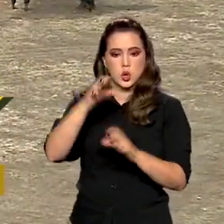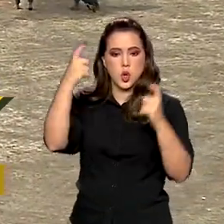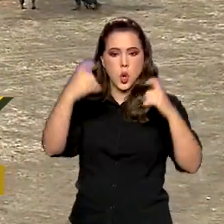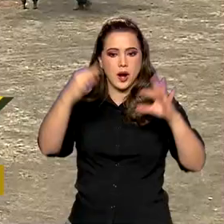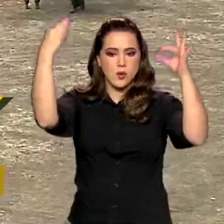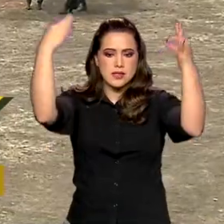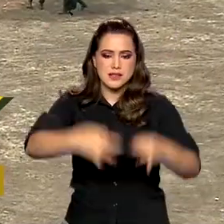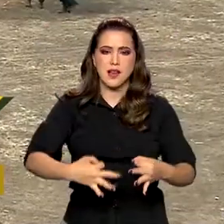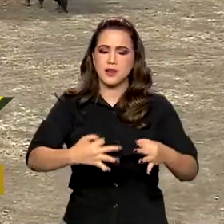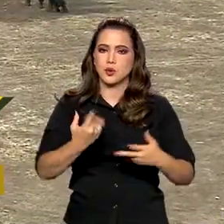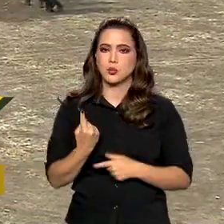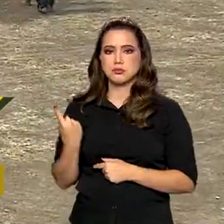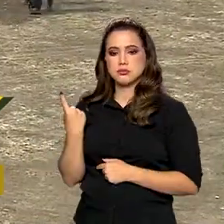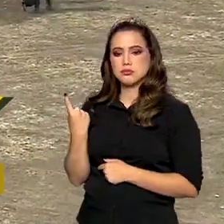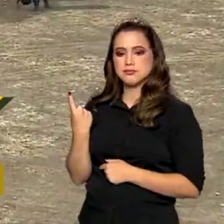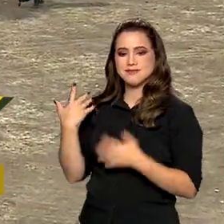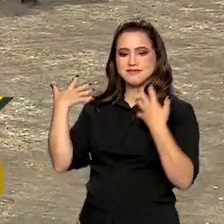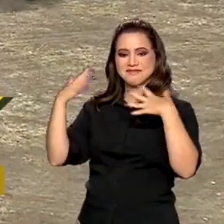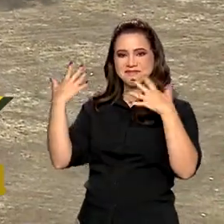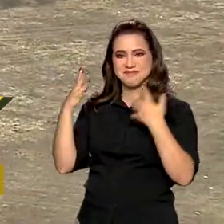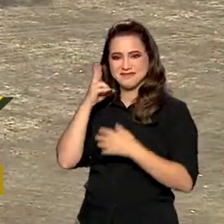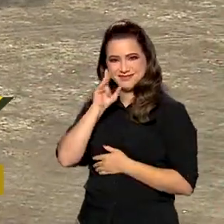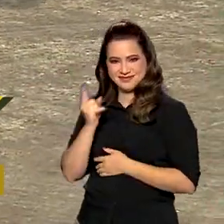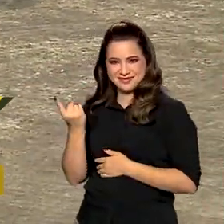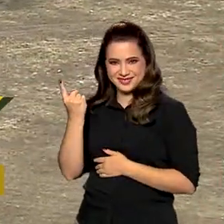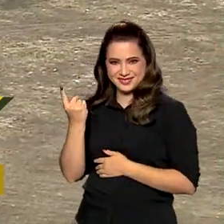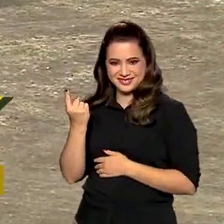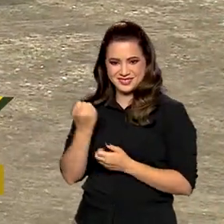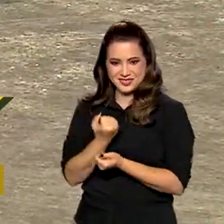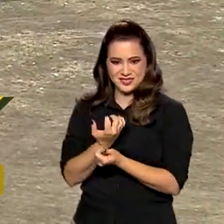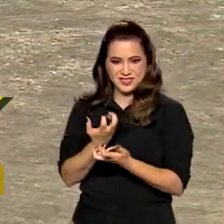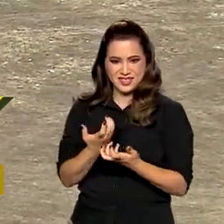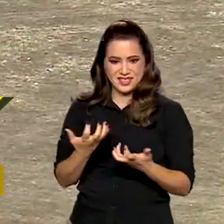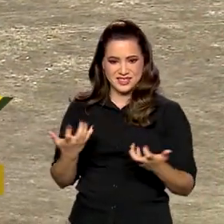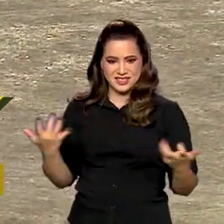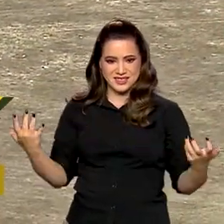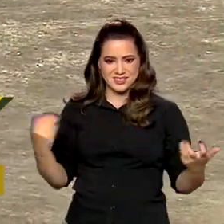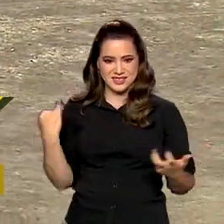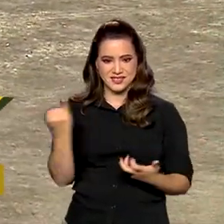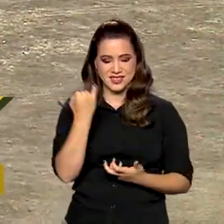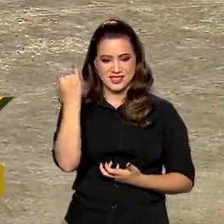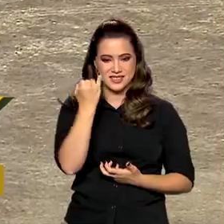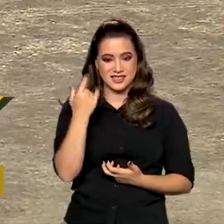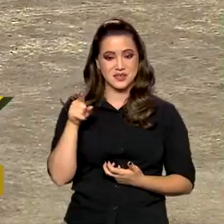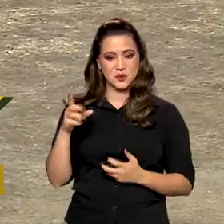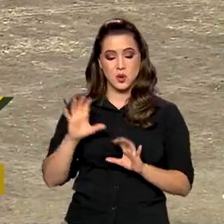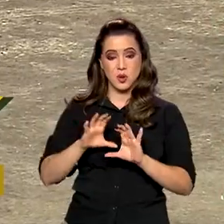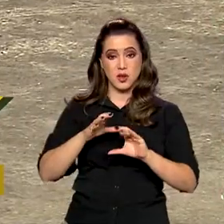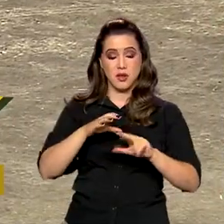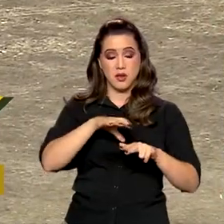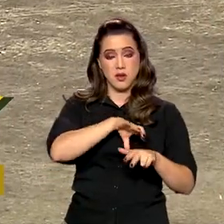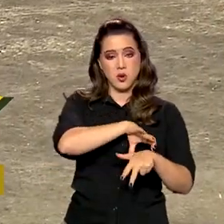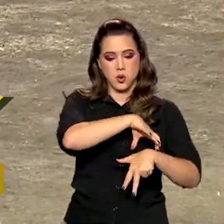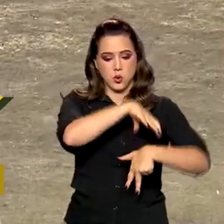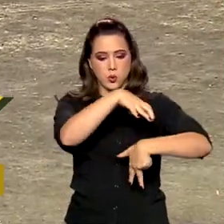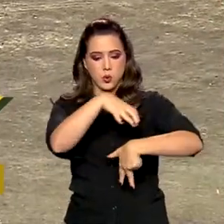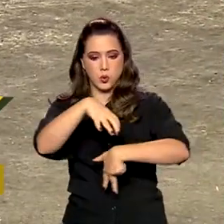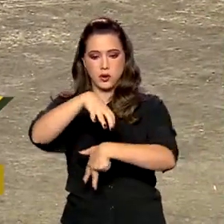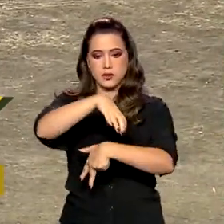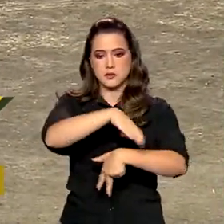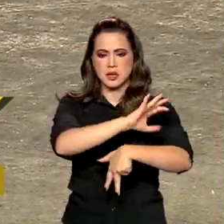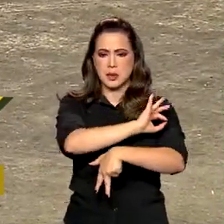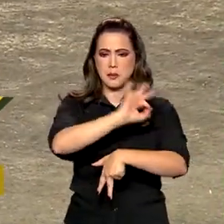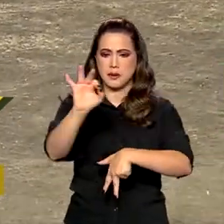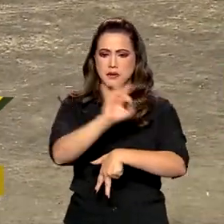Olha, central. No gramado da esplanada. Tem ele na área central, no, né? Gramado. Esse paraquedas ele tem uma precisão muito grande, isso ficou